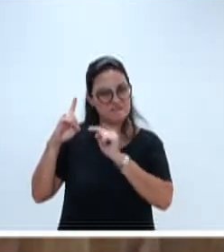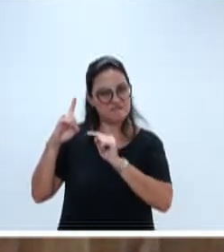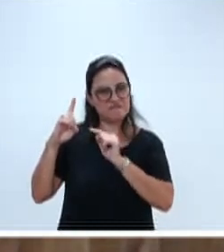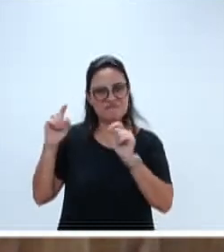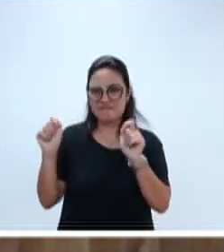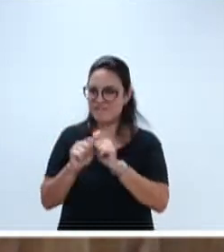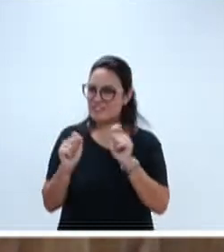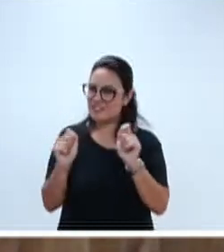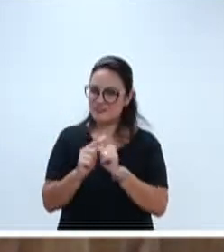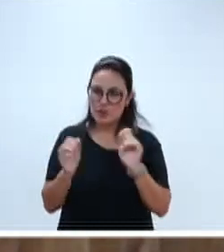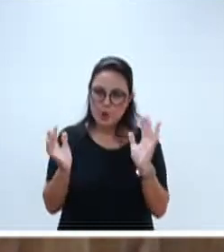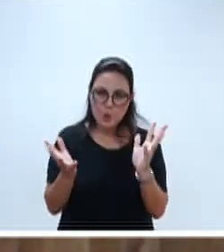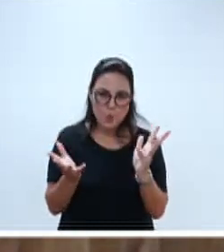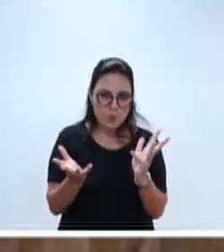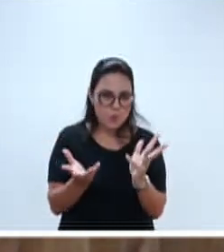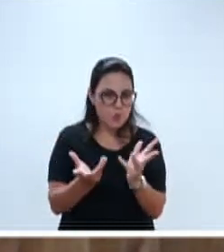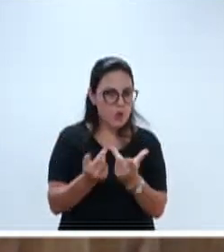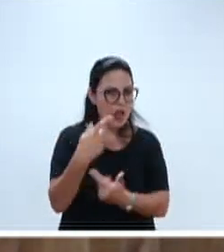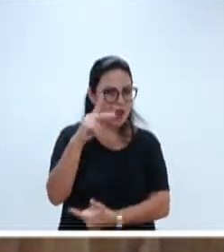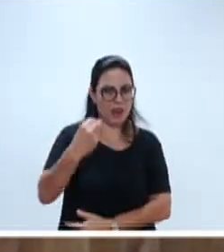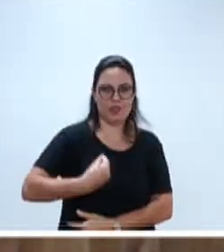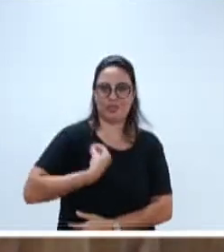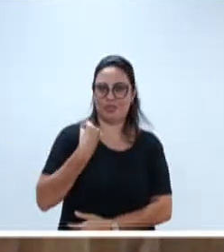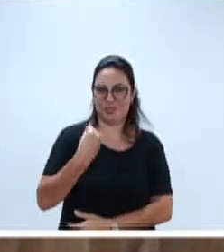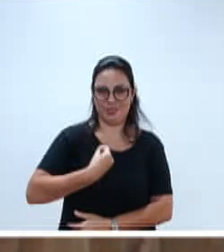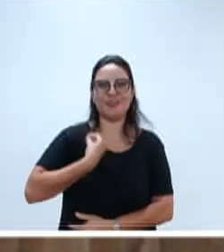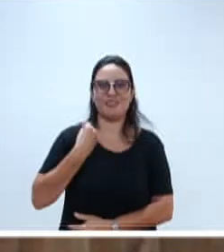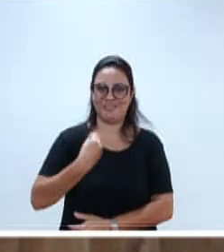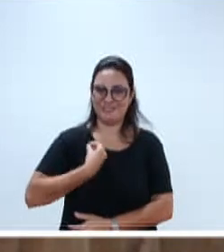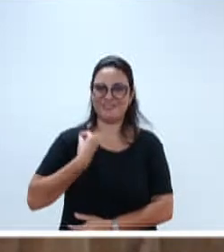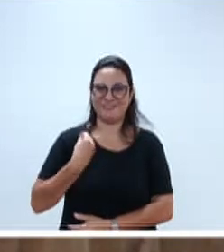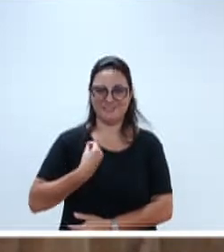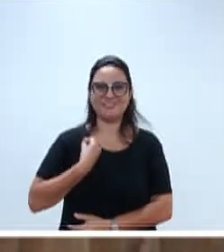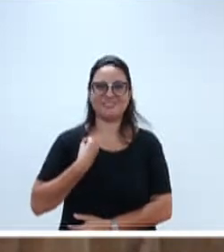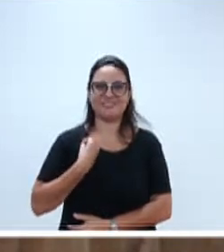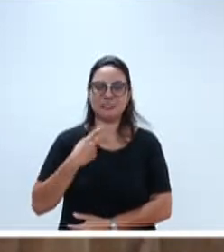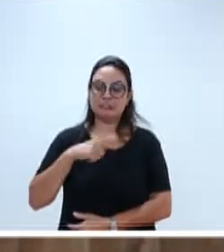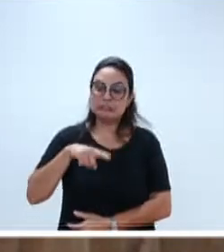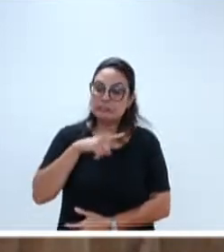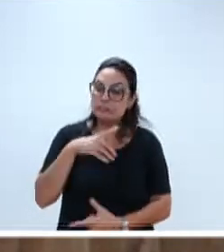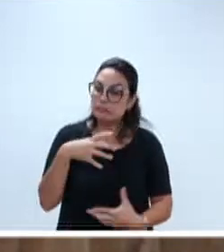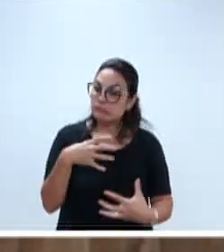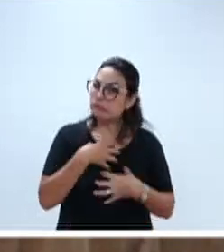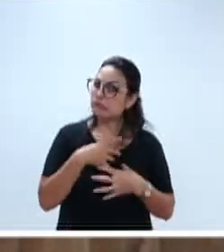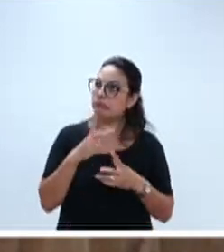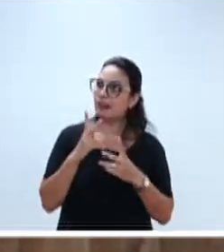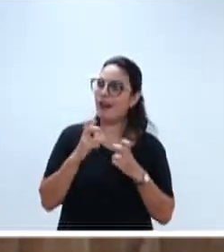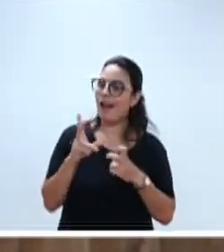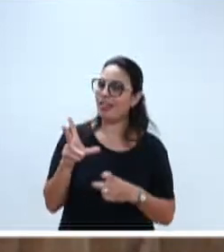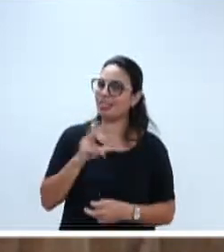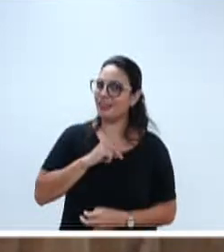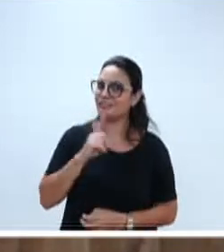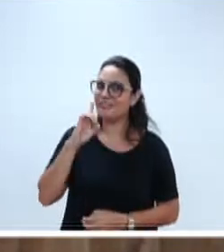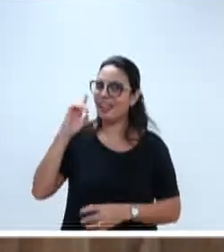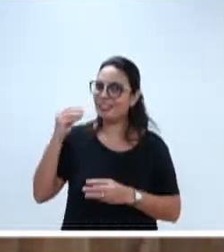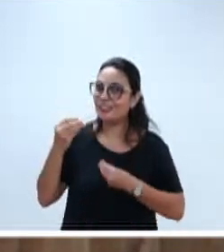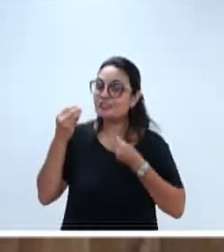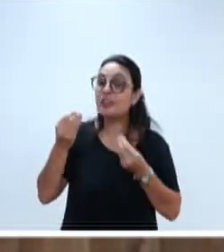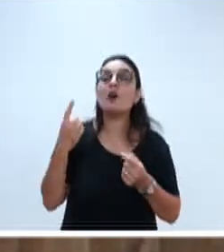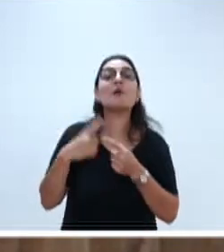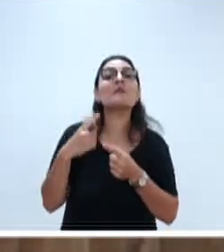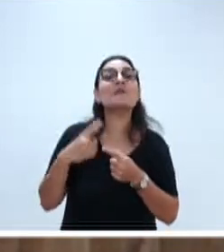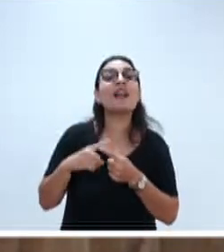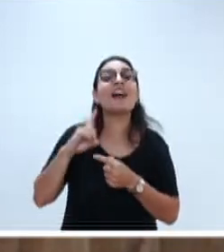decidiu confiar em Deus, o Senhor ainda vai te surpreender. O texto diz que Ele faz muito além do que pedimos